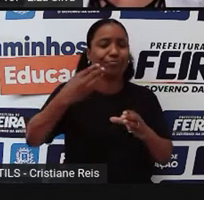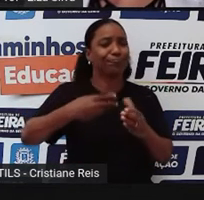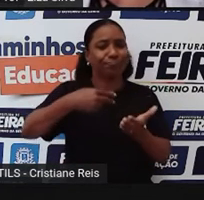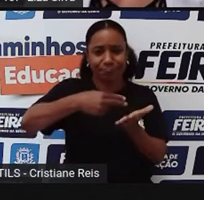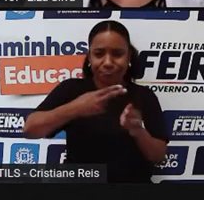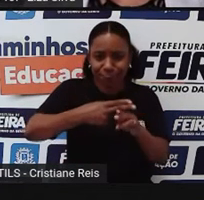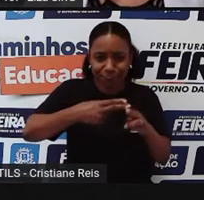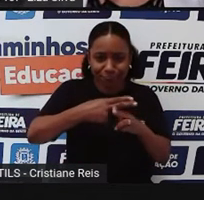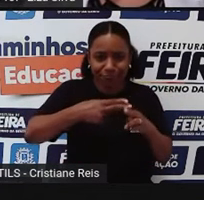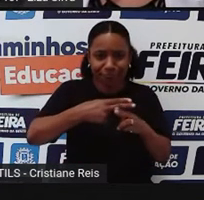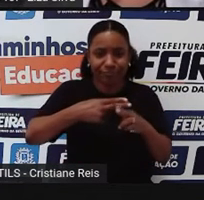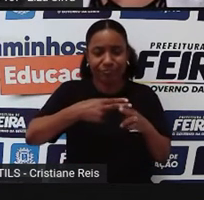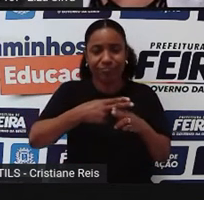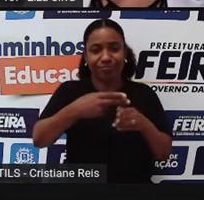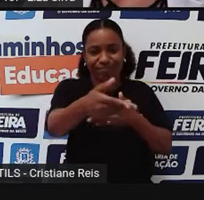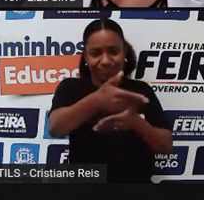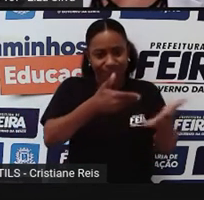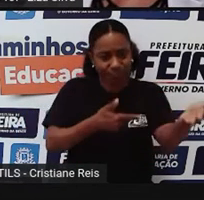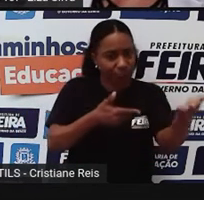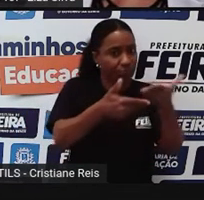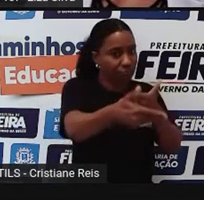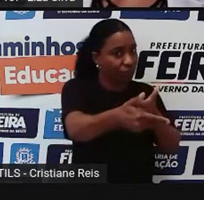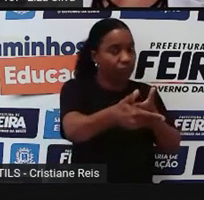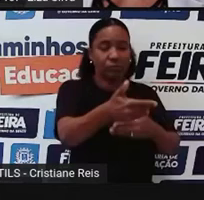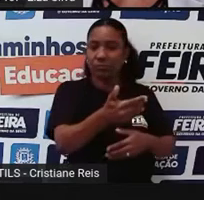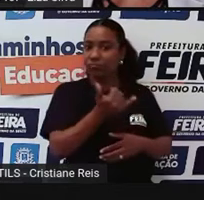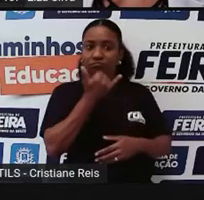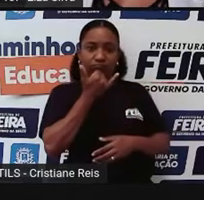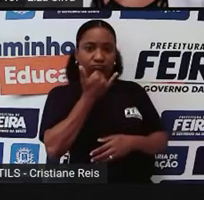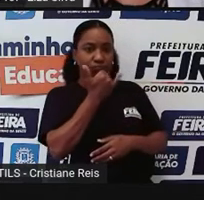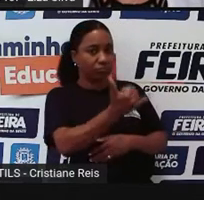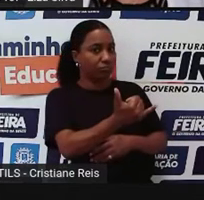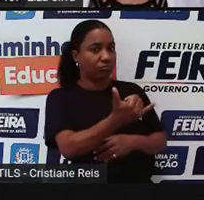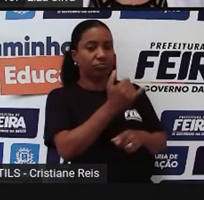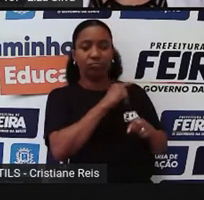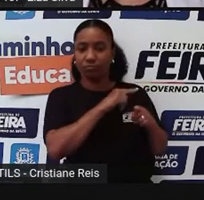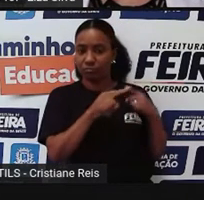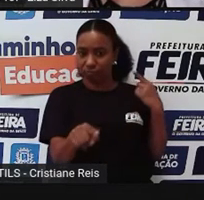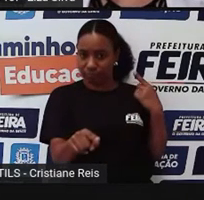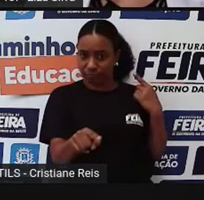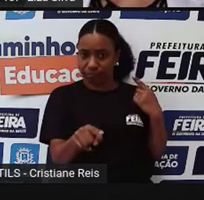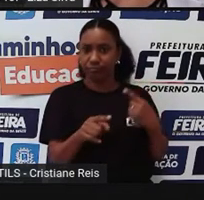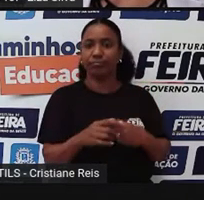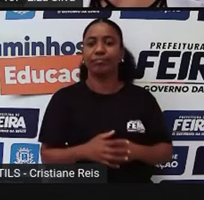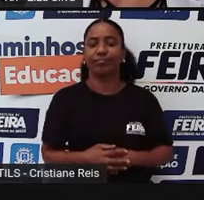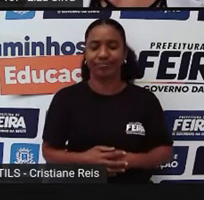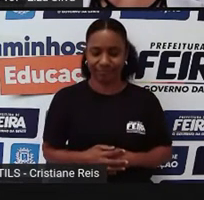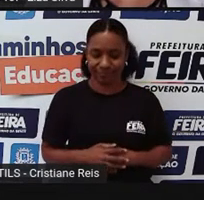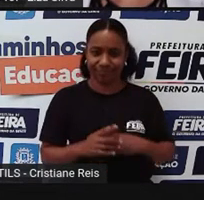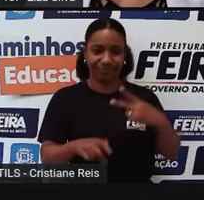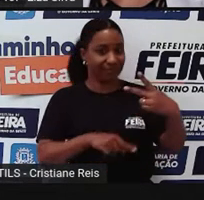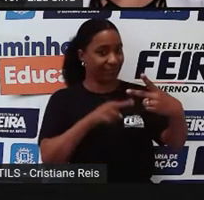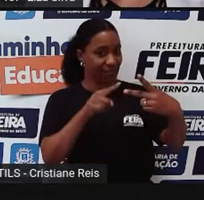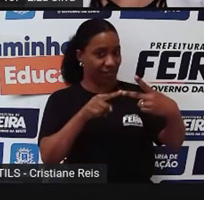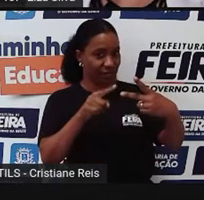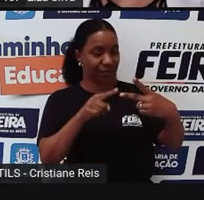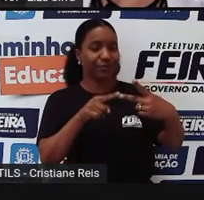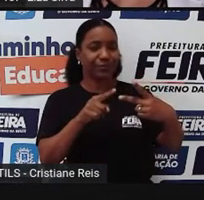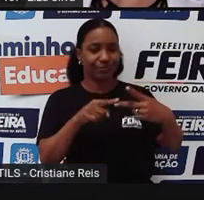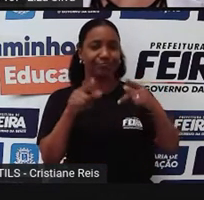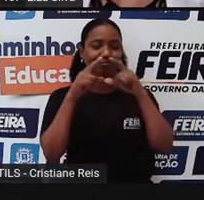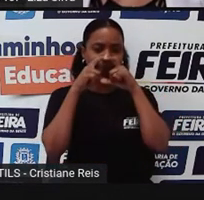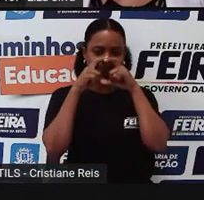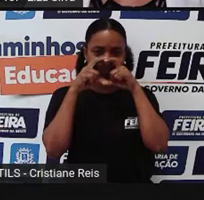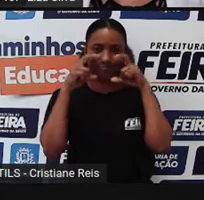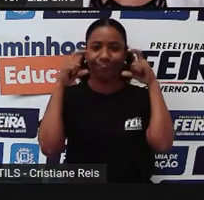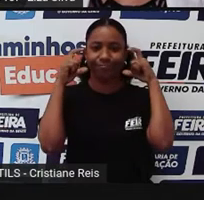copos e outros itens pessoais a deusa Face mask use